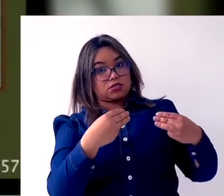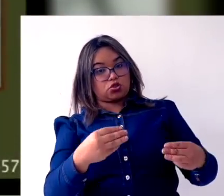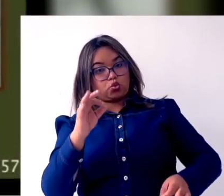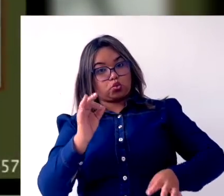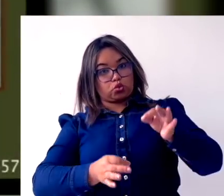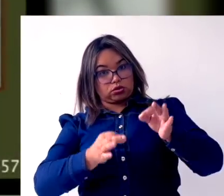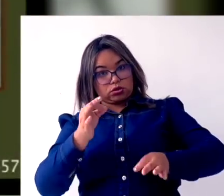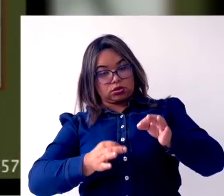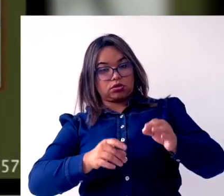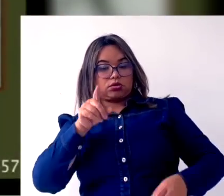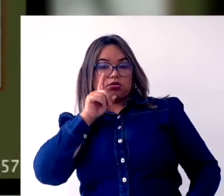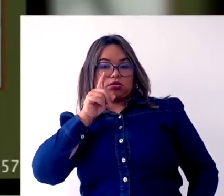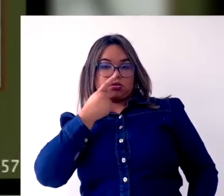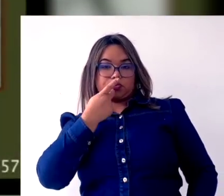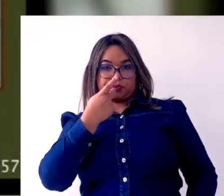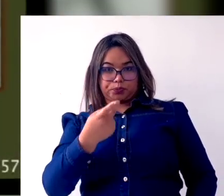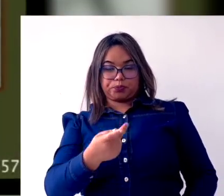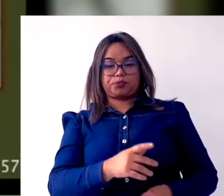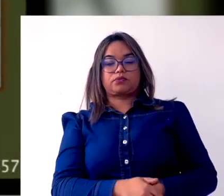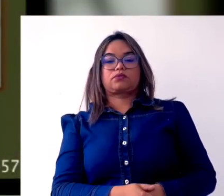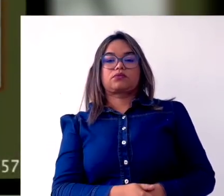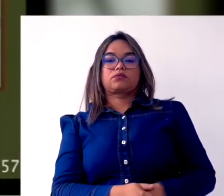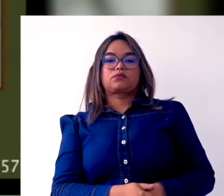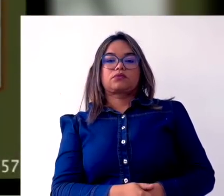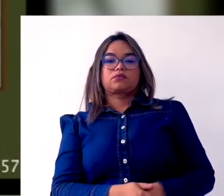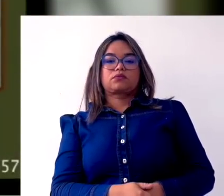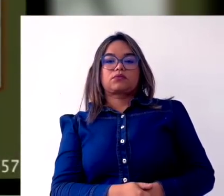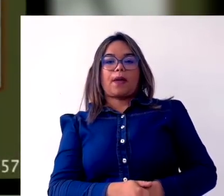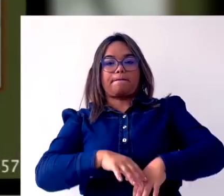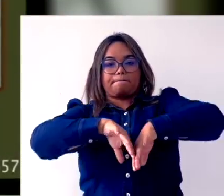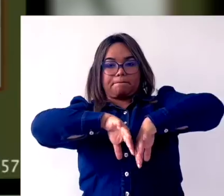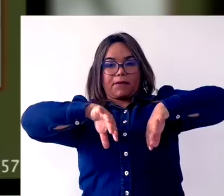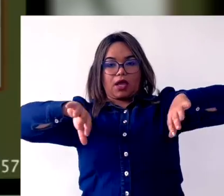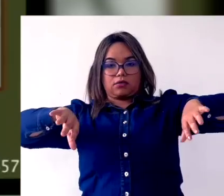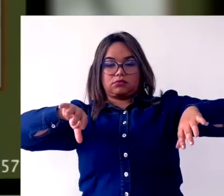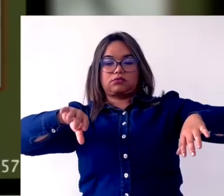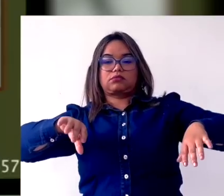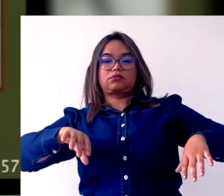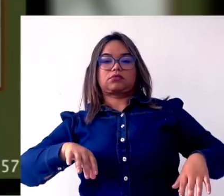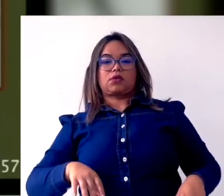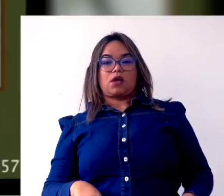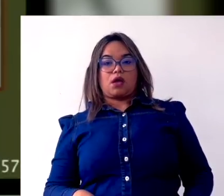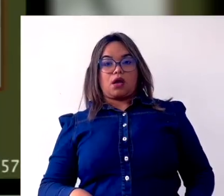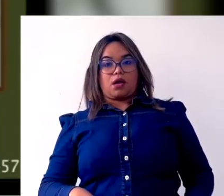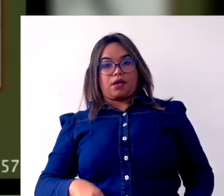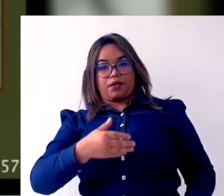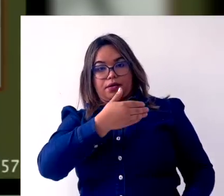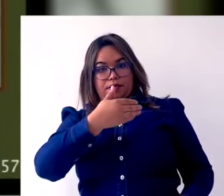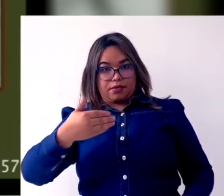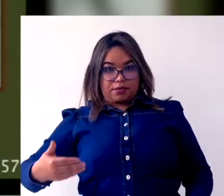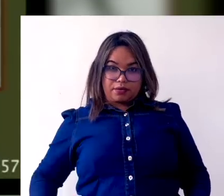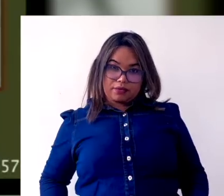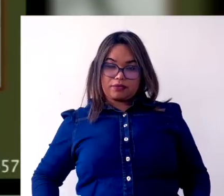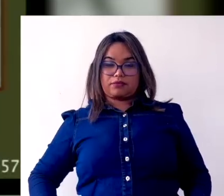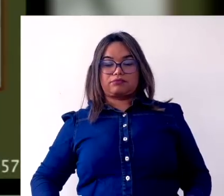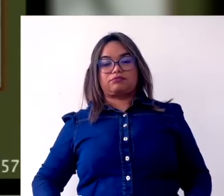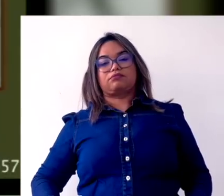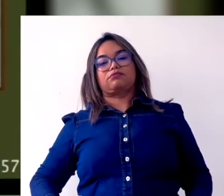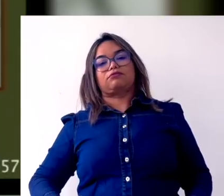dizendo: a parede de separação entre igreja e Estado é uma metáfora baseada numa história